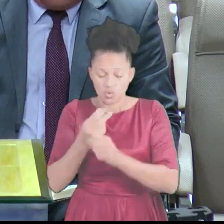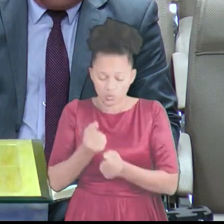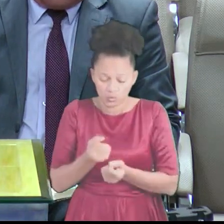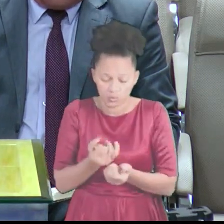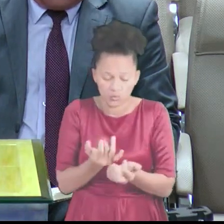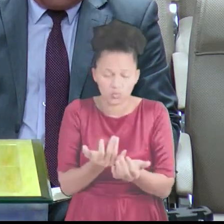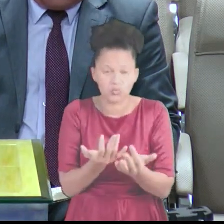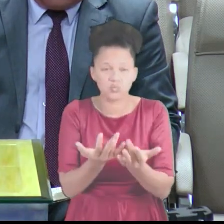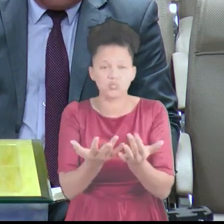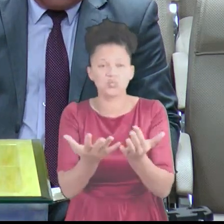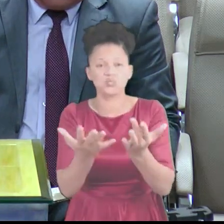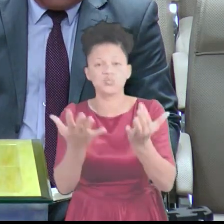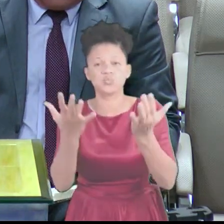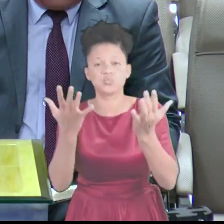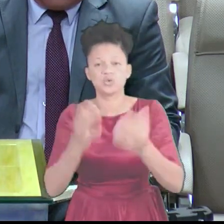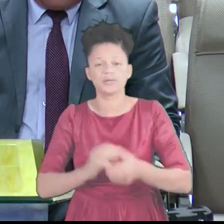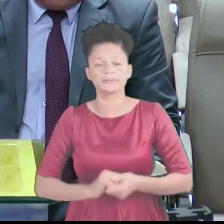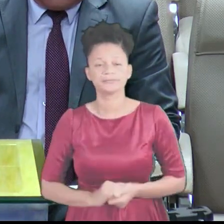sopra,